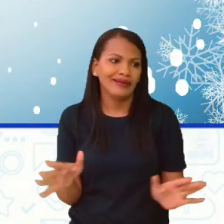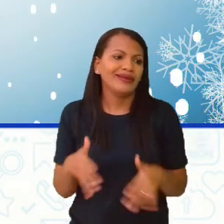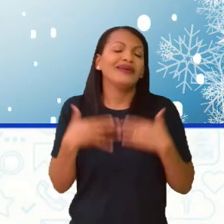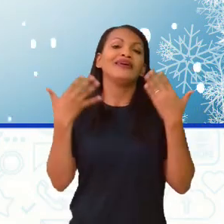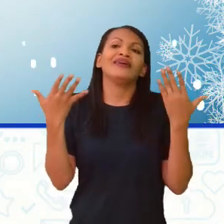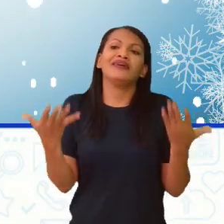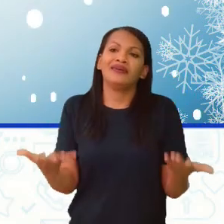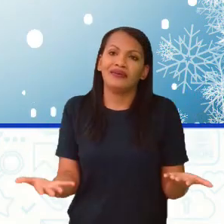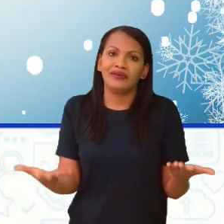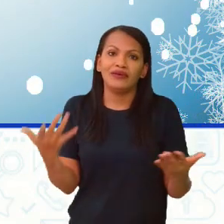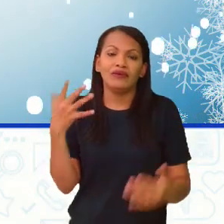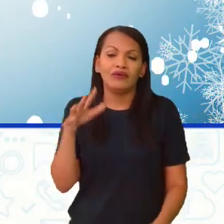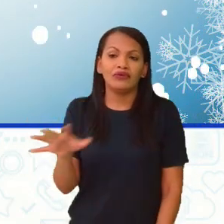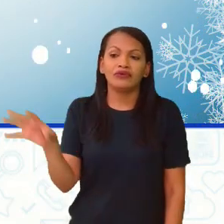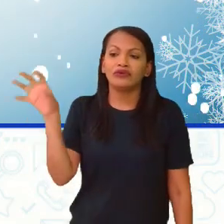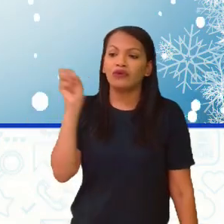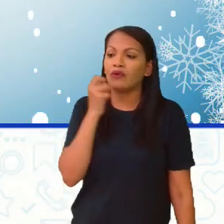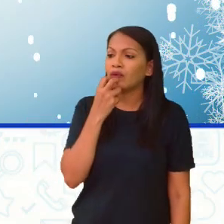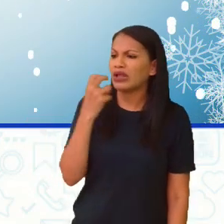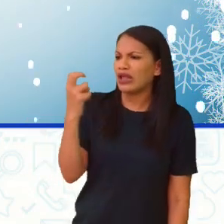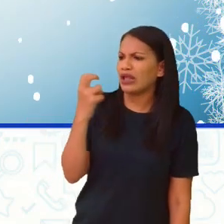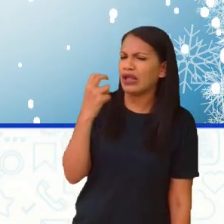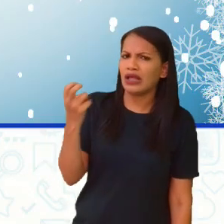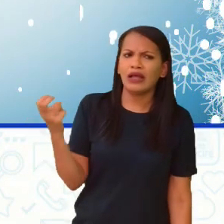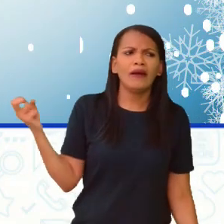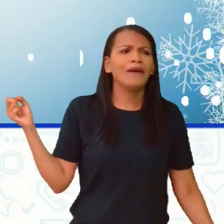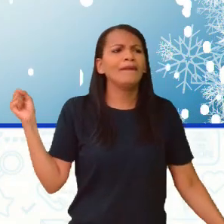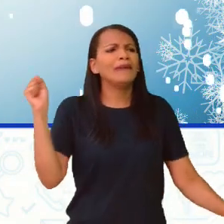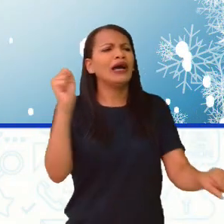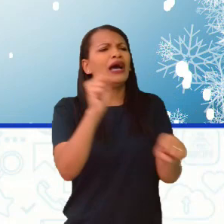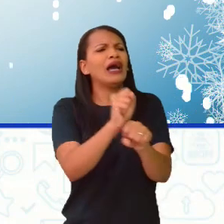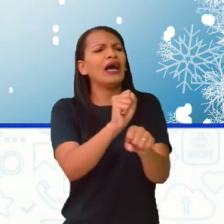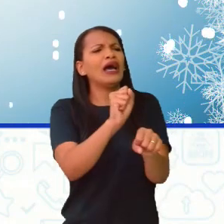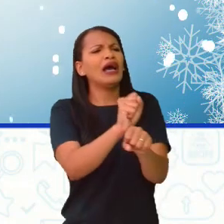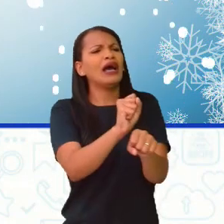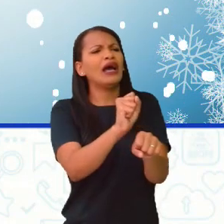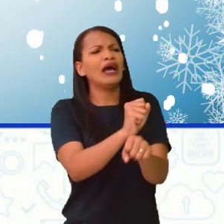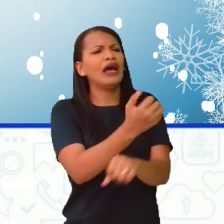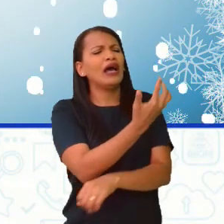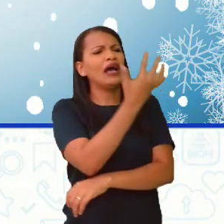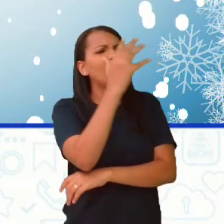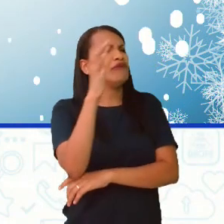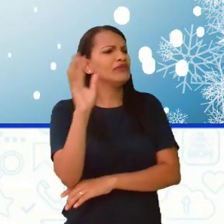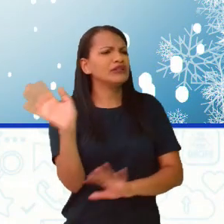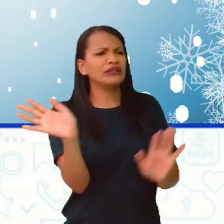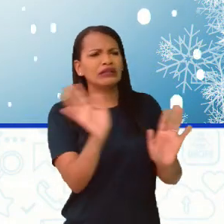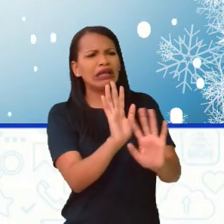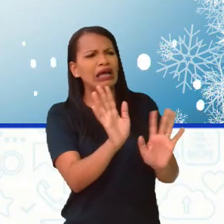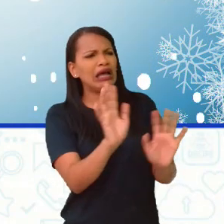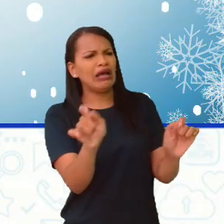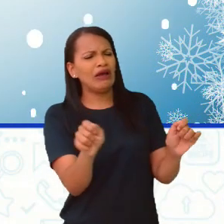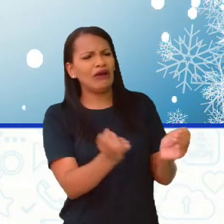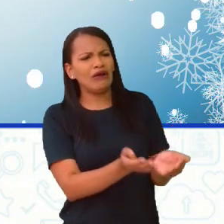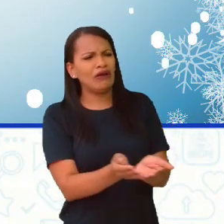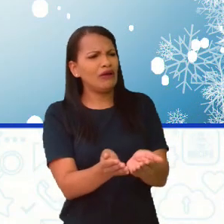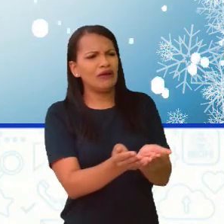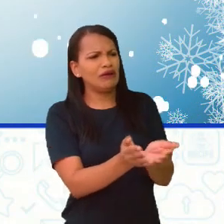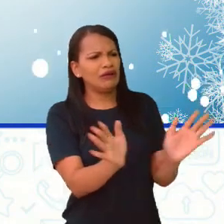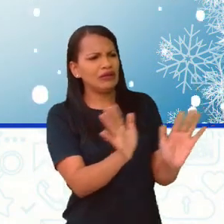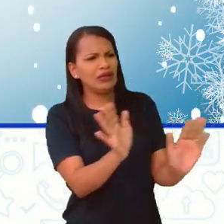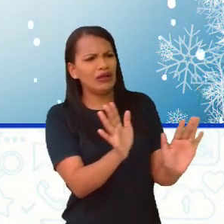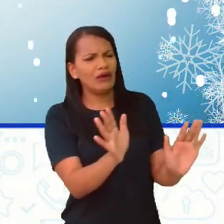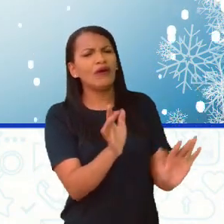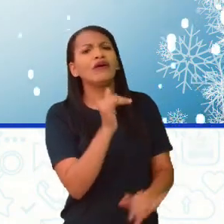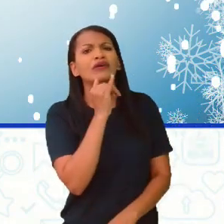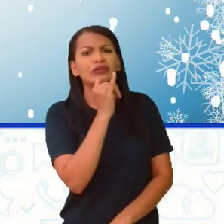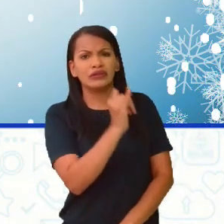surpreendentemente, ela escutou um grito. Para! Essa árvore não é adequada para mastro de grande porte, disse um